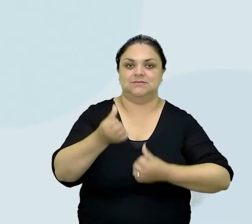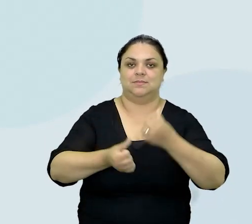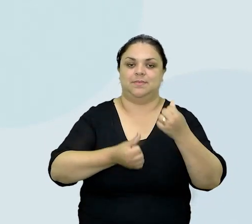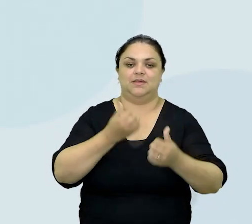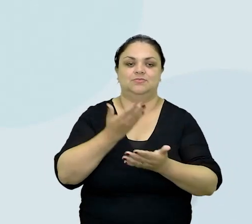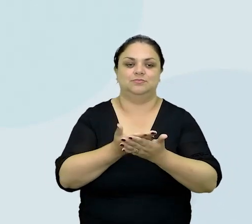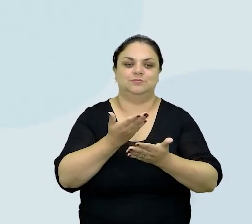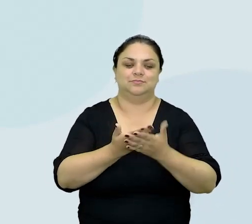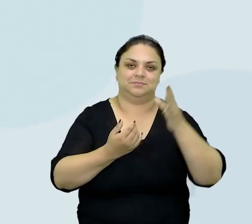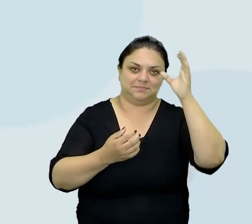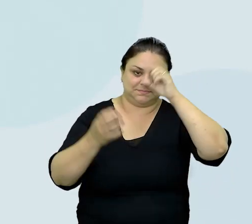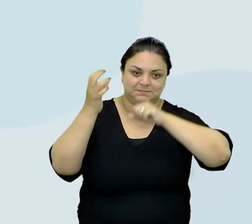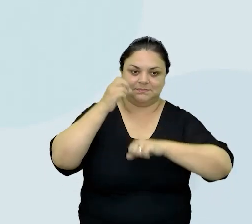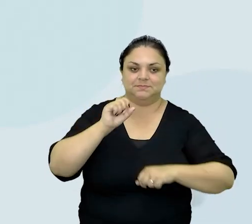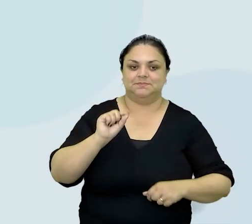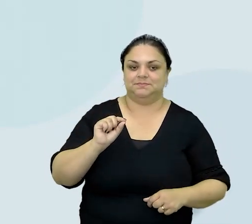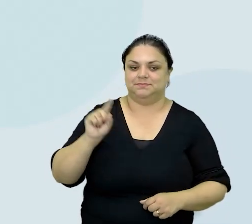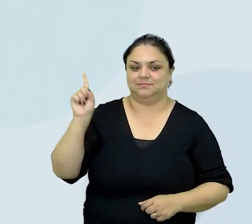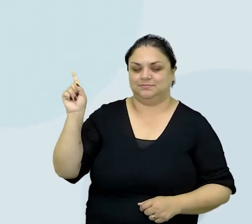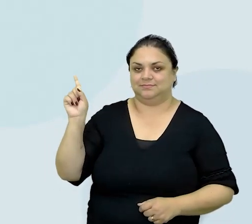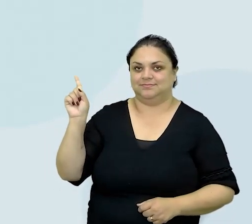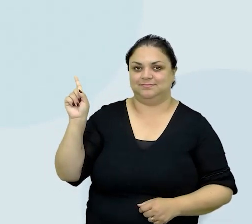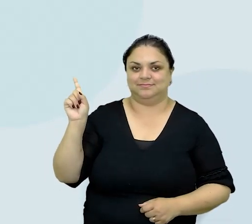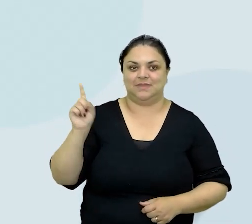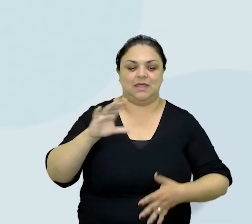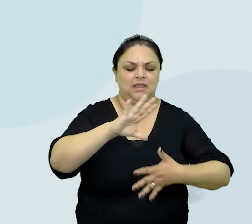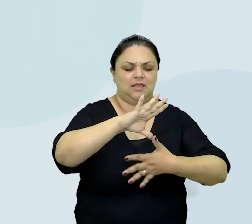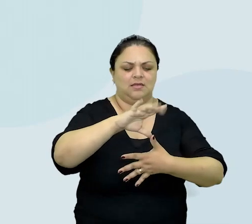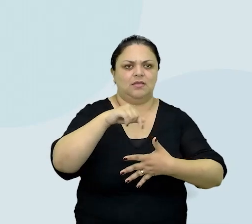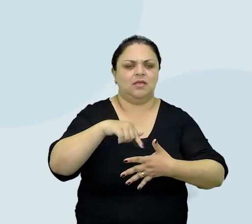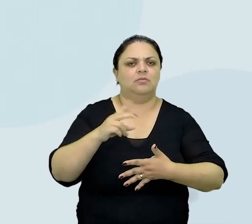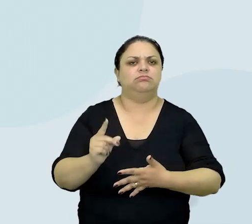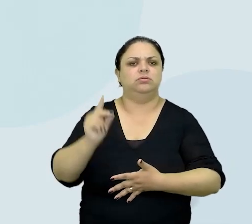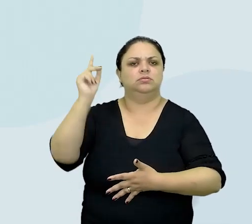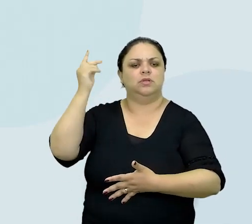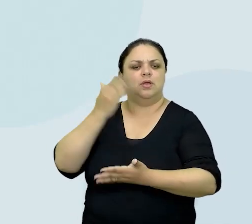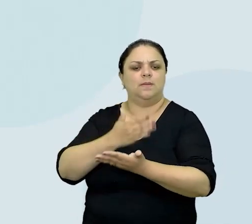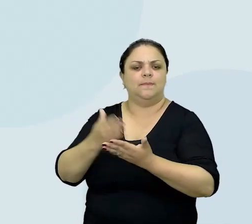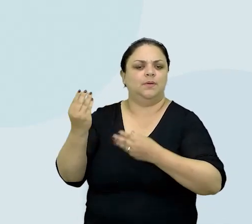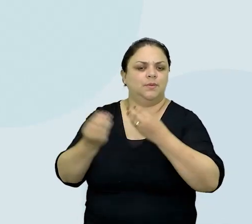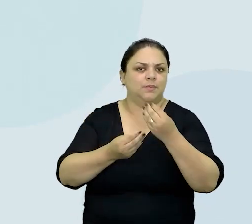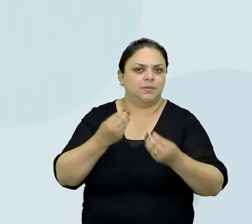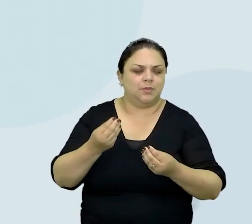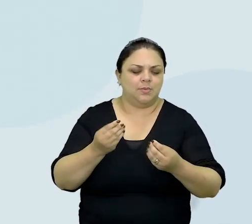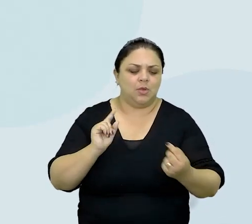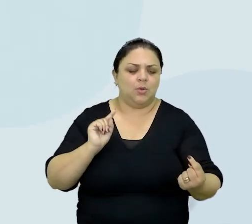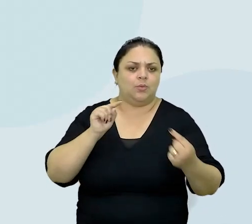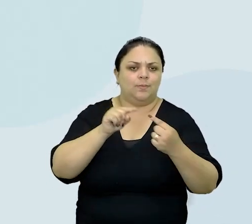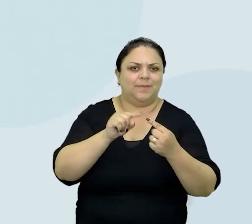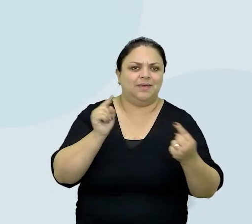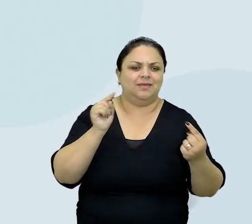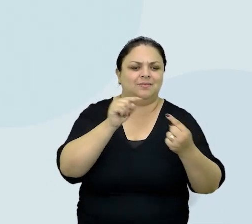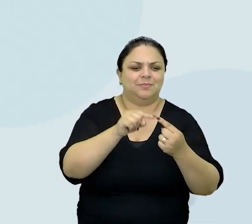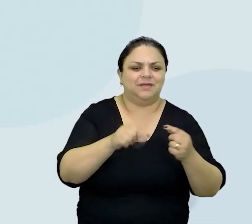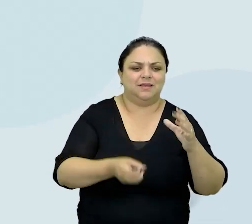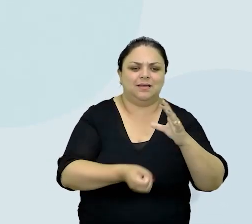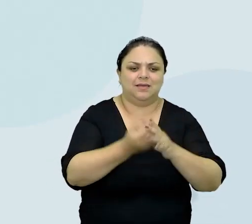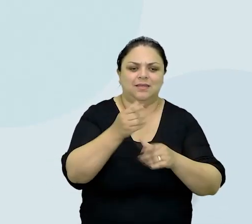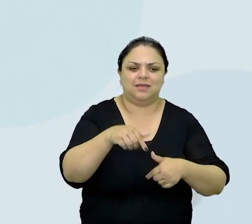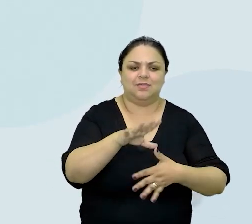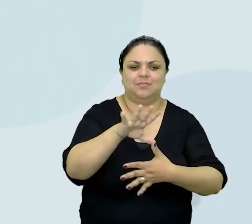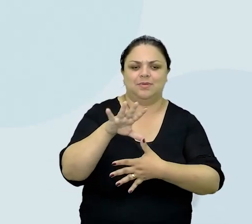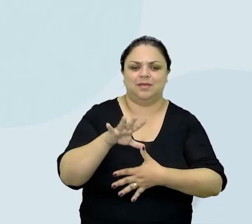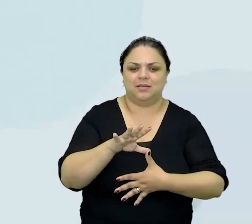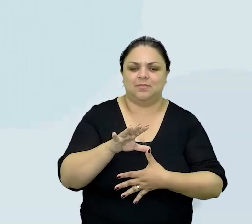que são a história da cartografia, elementos da cartografia, projeções cartográficas, sistemas de